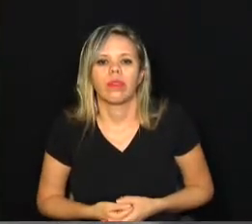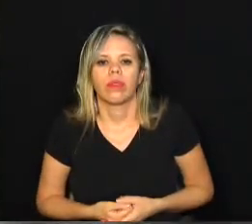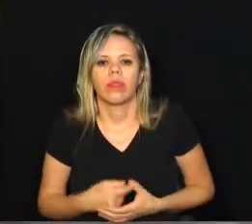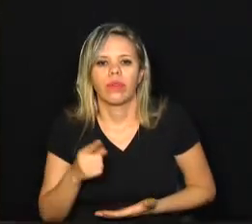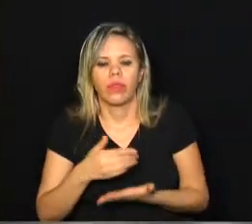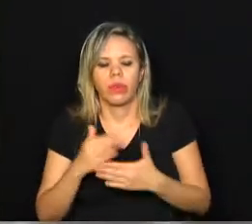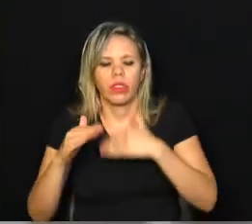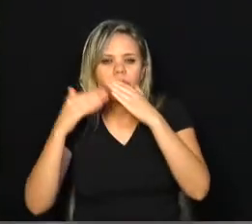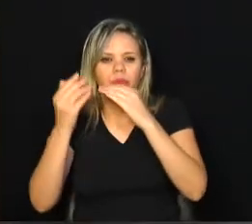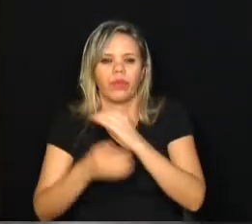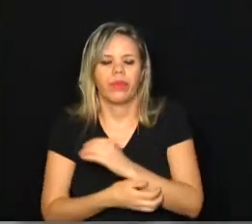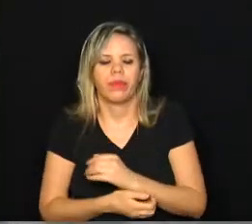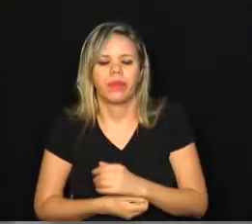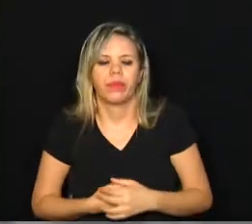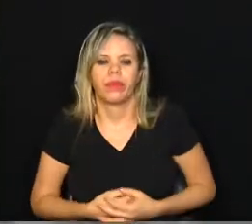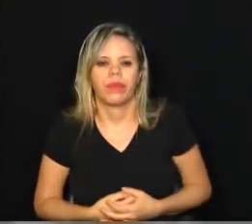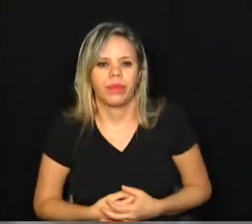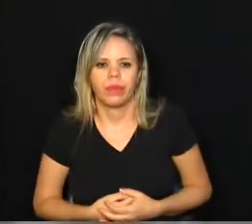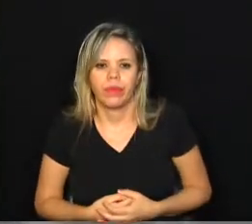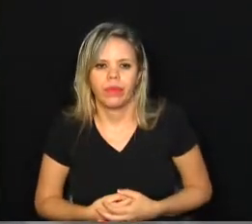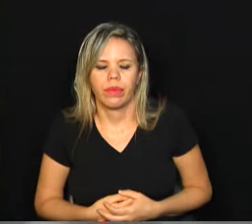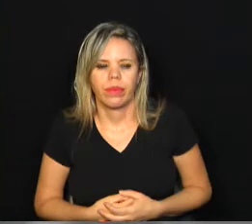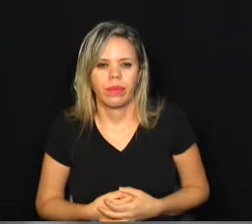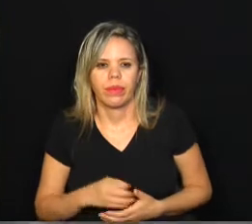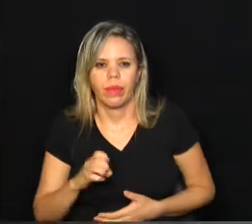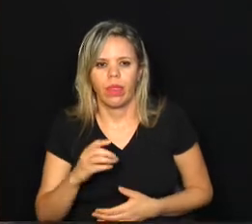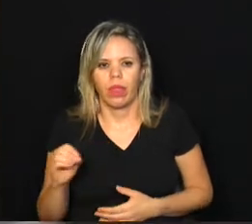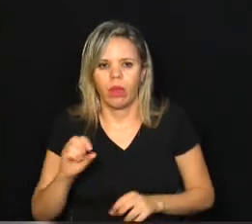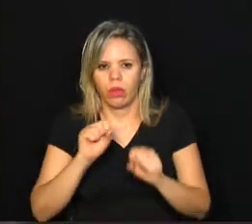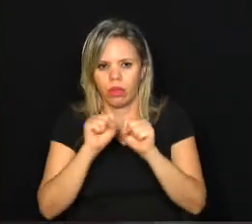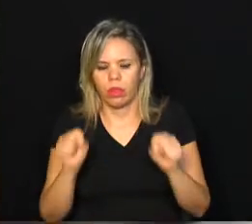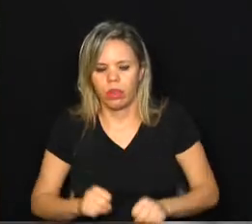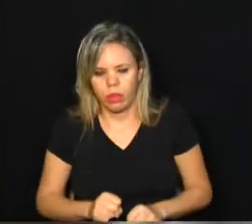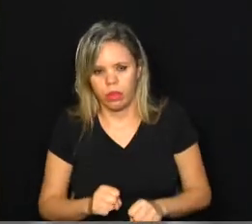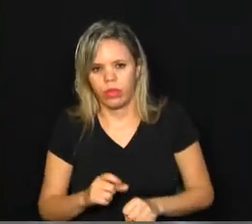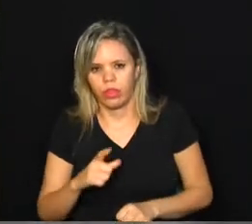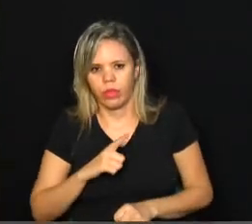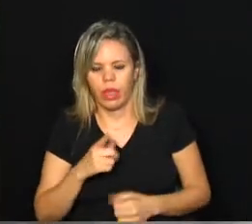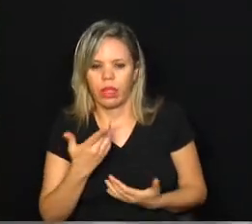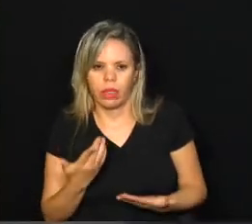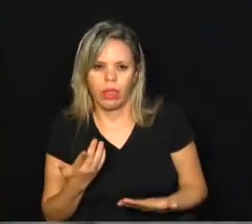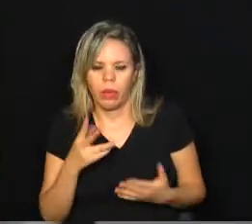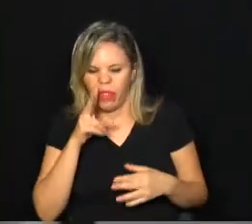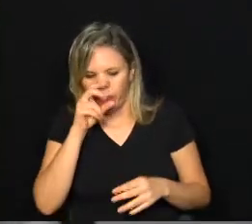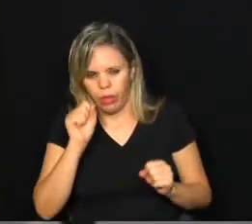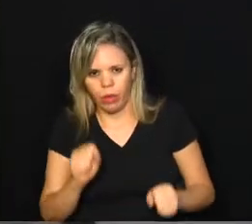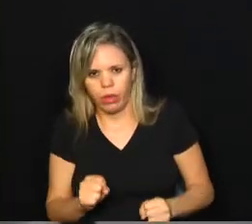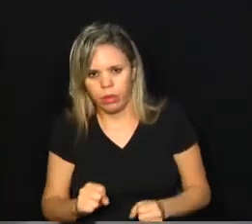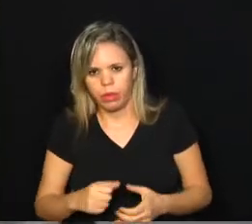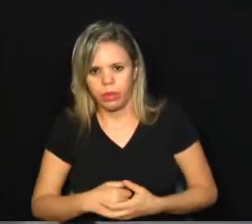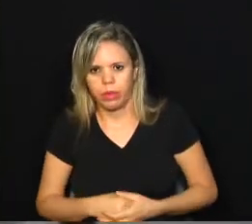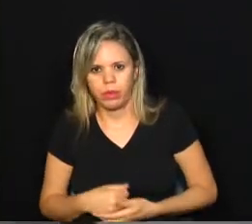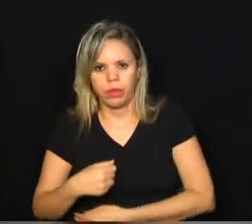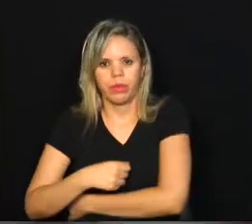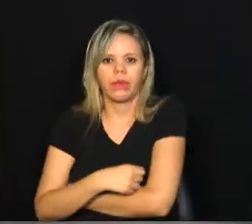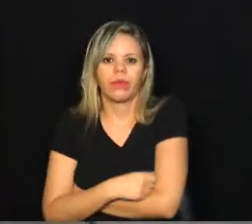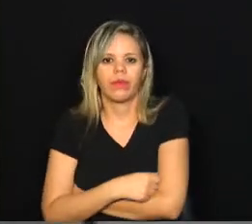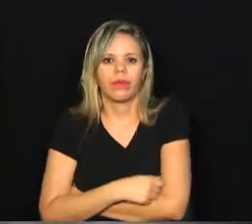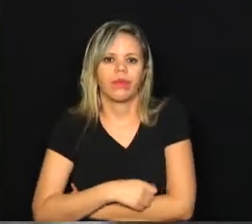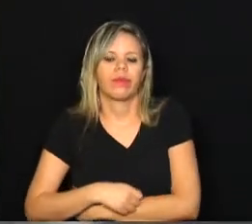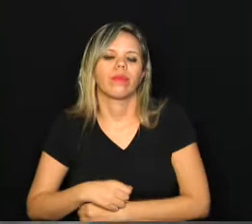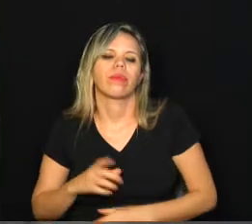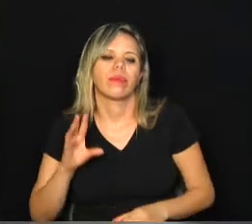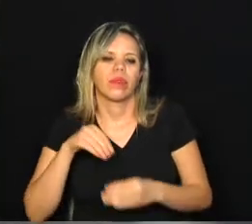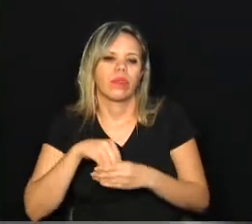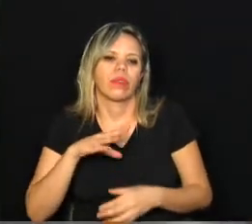a desenvolver um ecossistema, que a gente chama no jargão, mais forte ainda dentro da